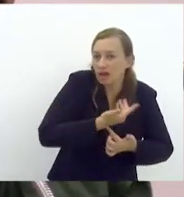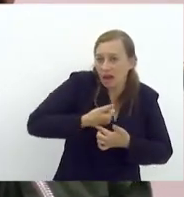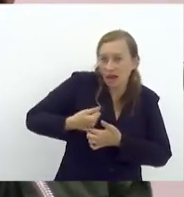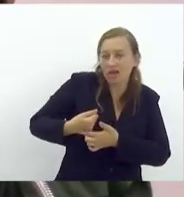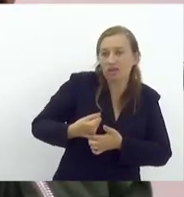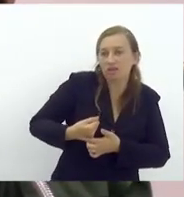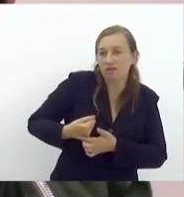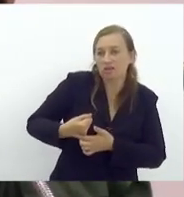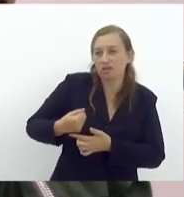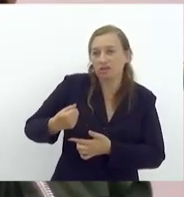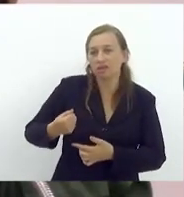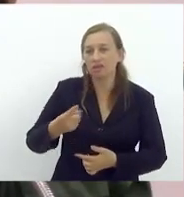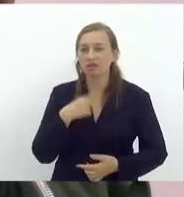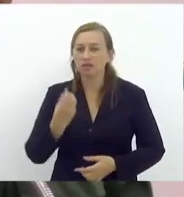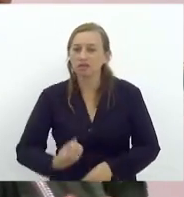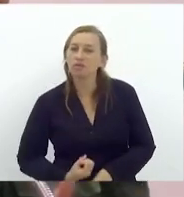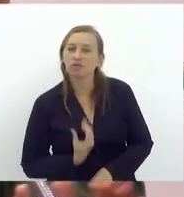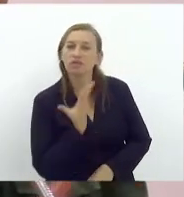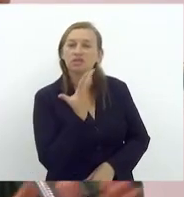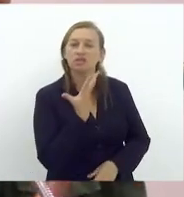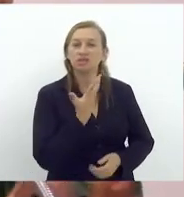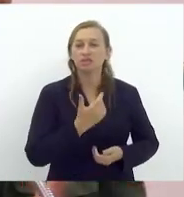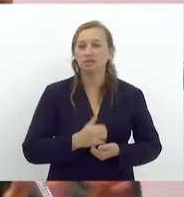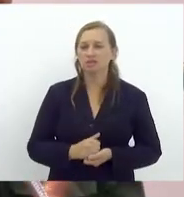nosso punho a nossa poesia